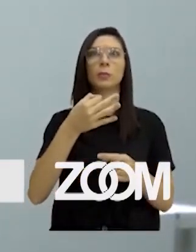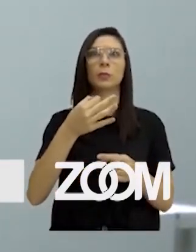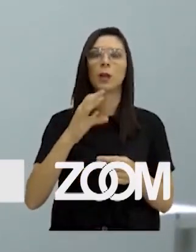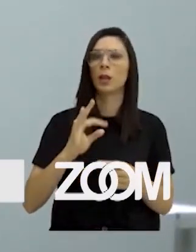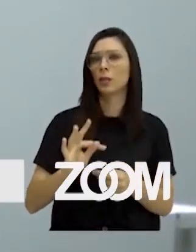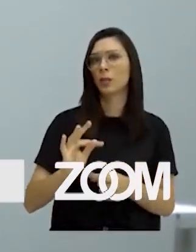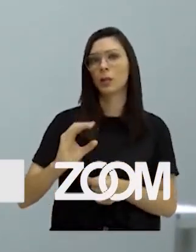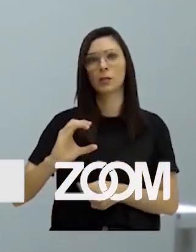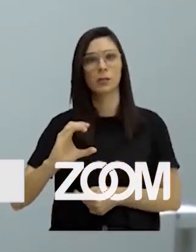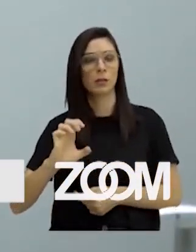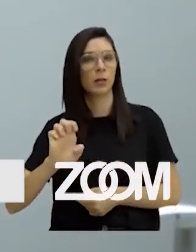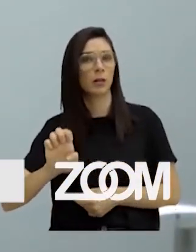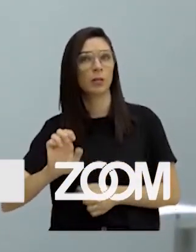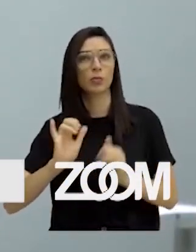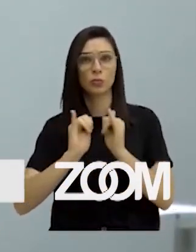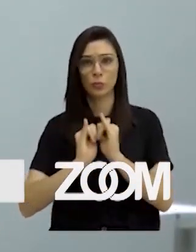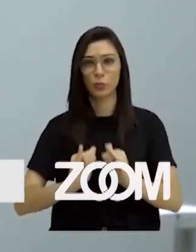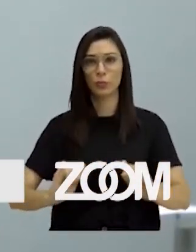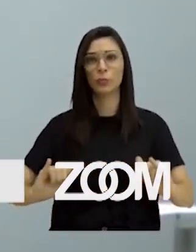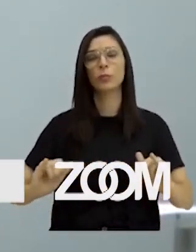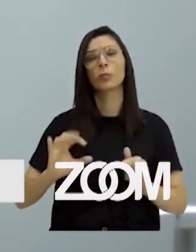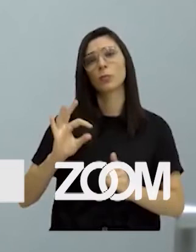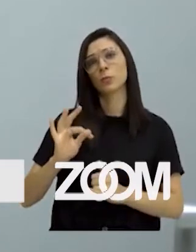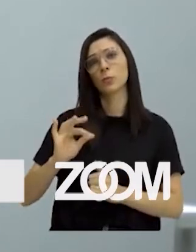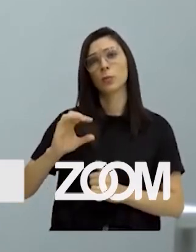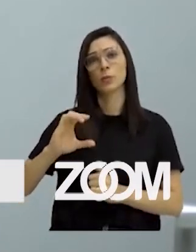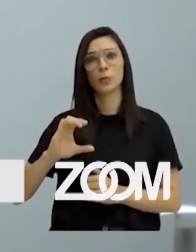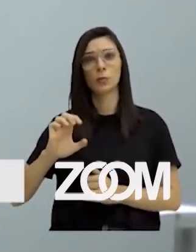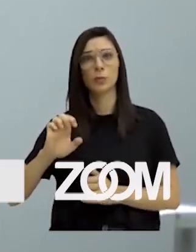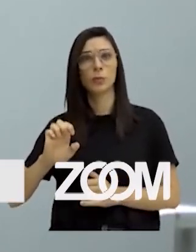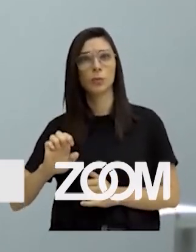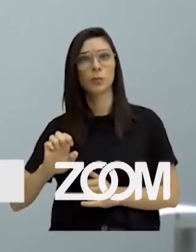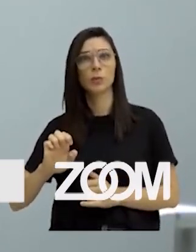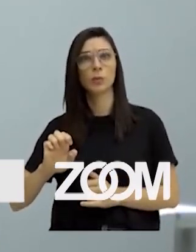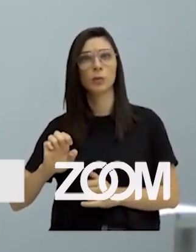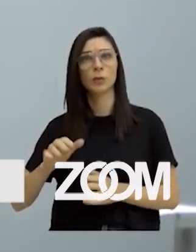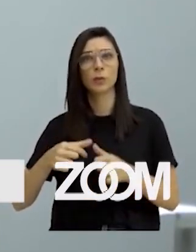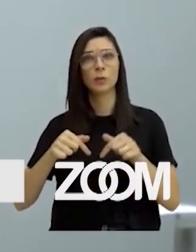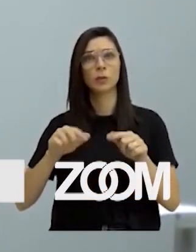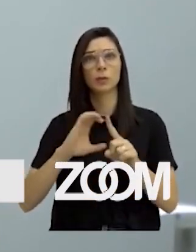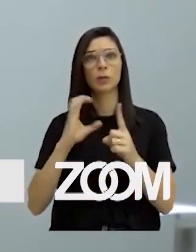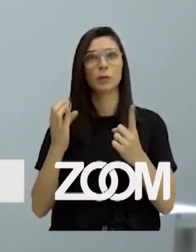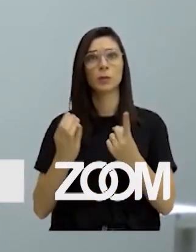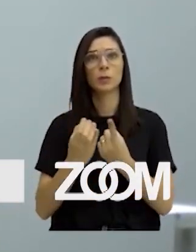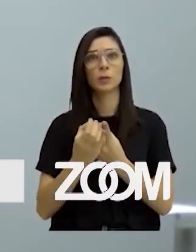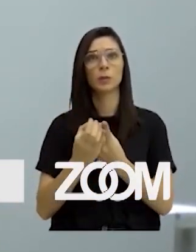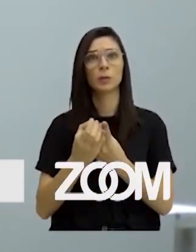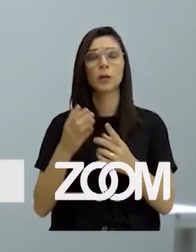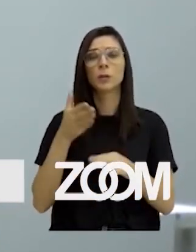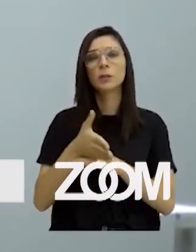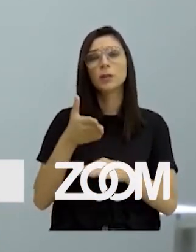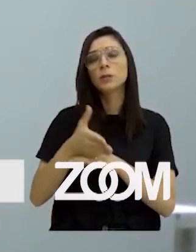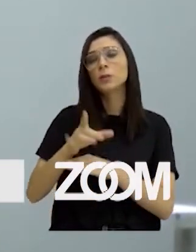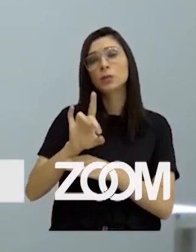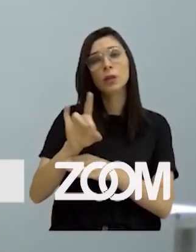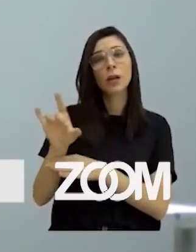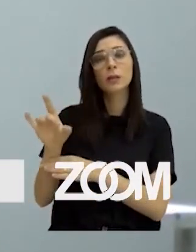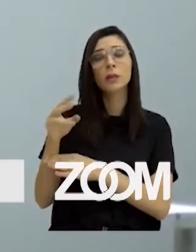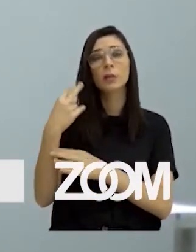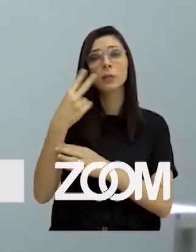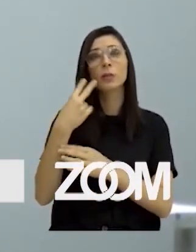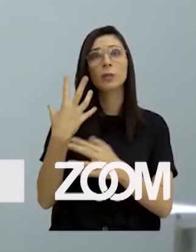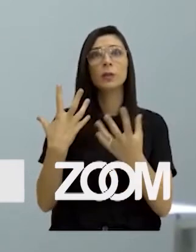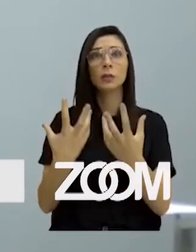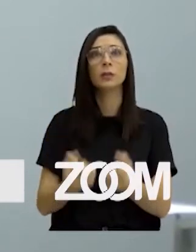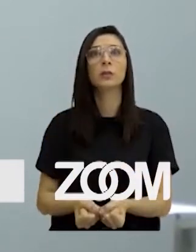de Contas, divulgado pelo tribunal há 60 dias na casa, com acesso de todos os vereadores que receberam com